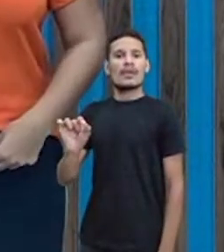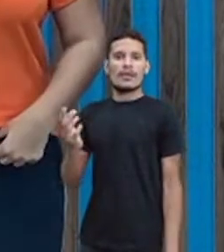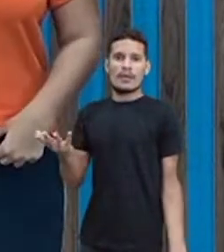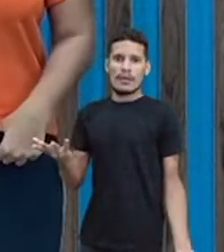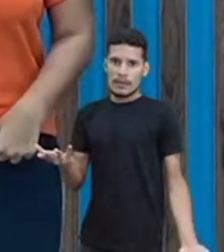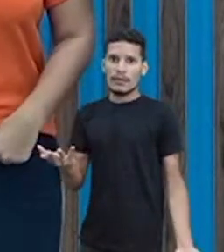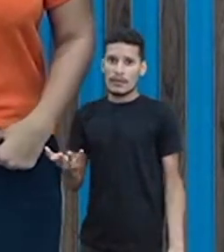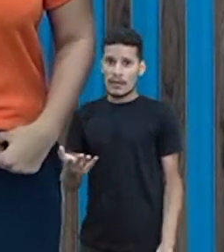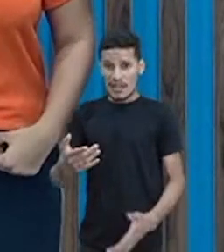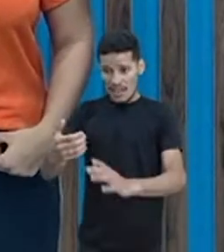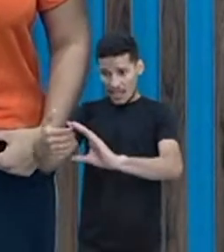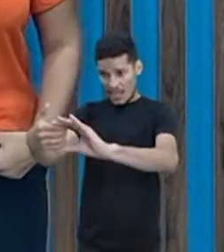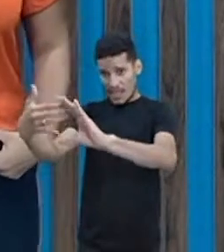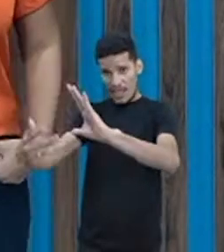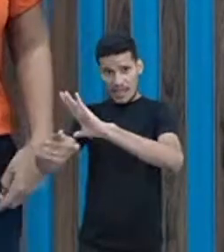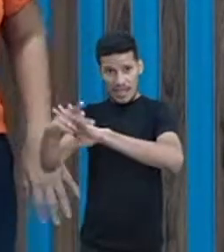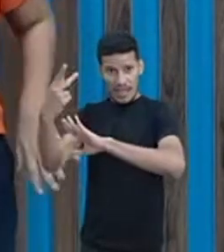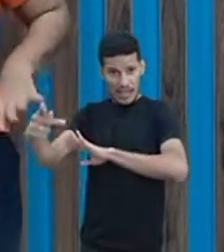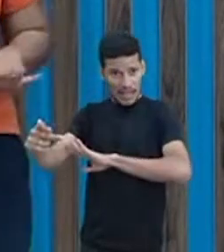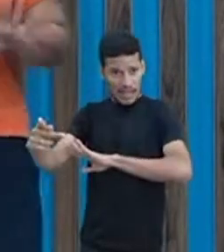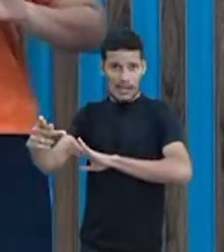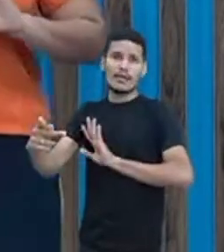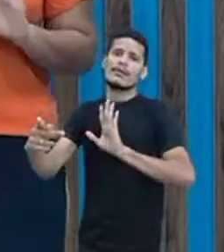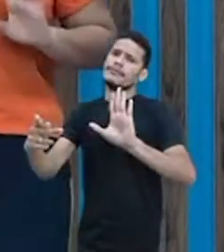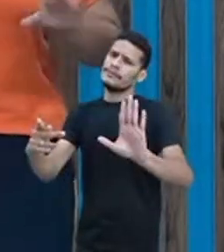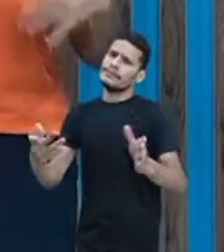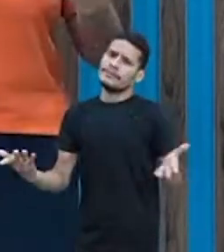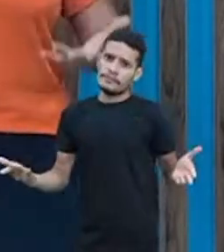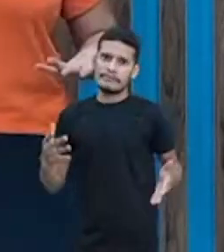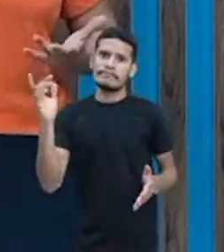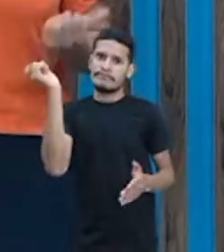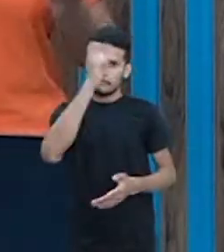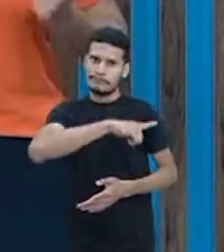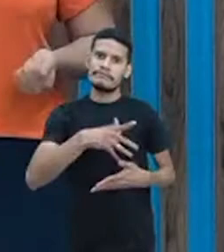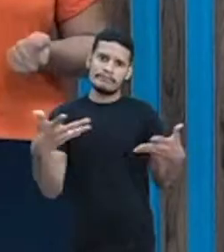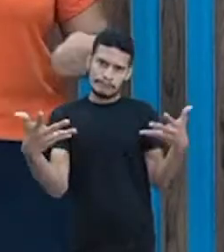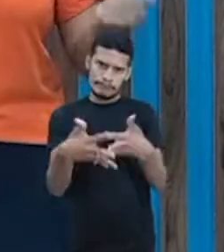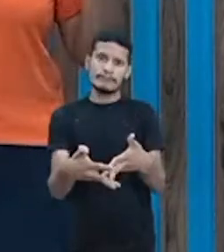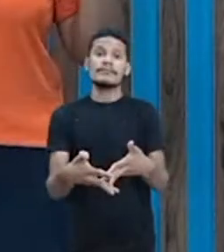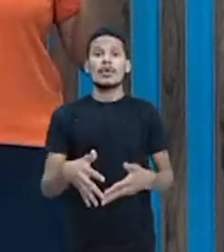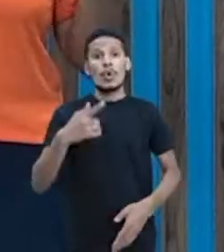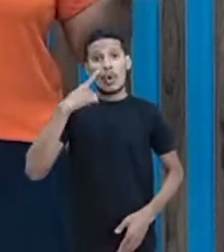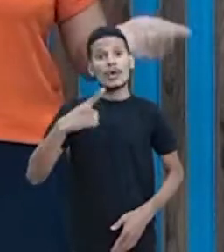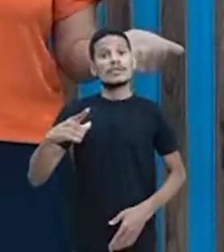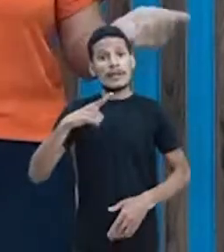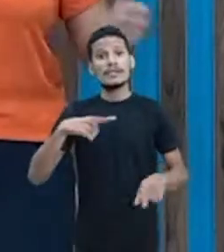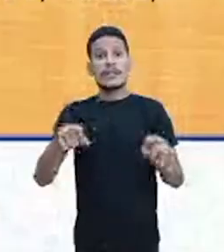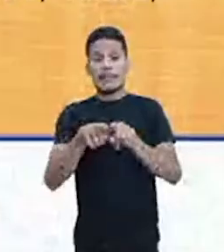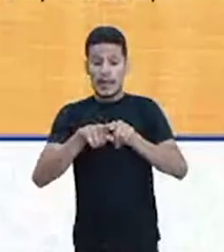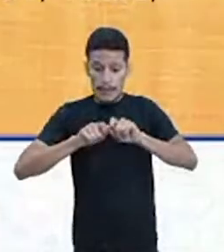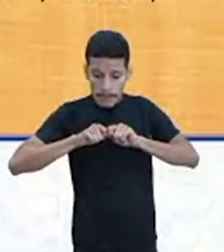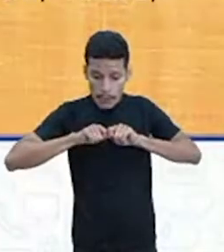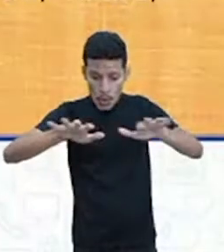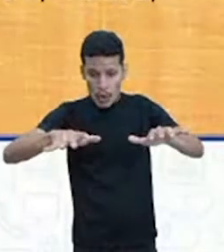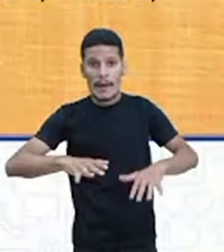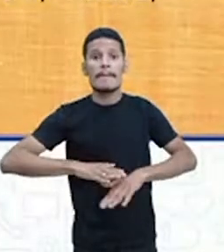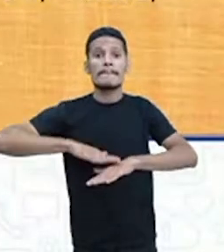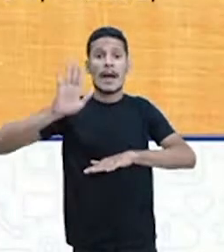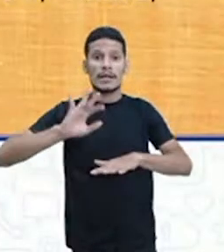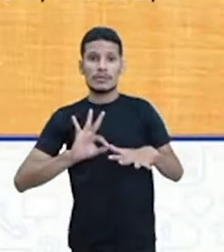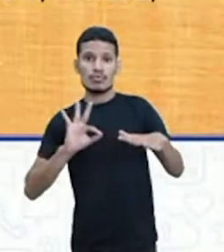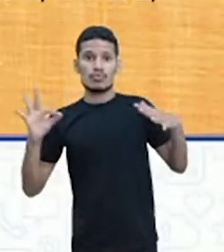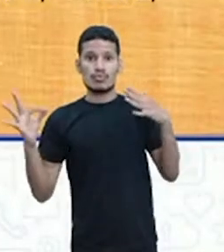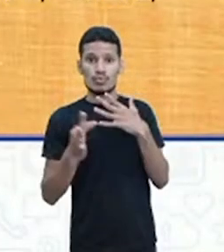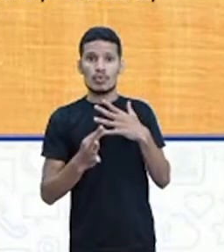uma característica dela. Complicado, né? Os estereótipos também ganham força nos meios de comunicação, sendo veiculados